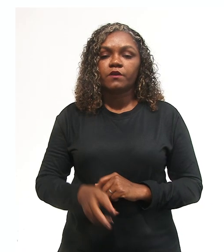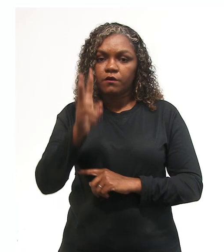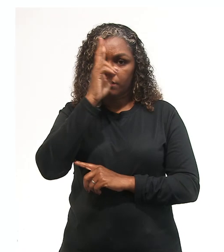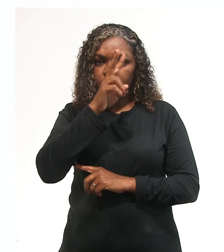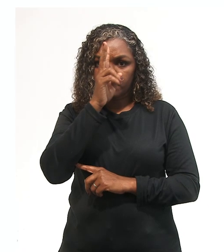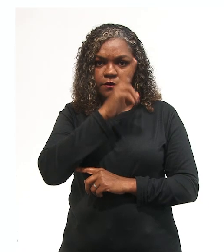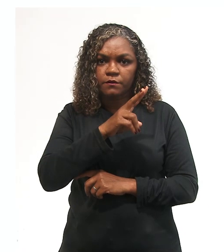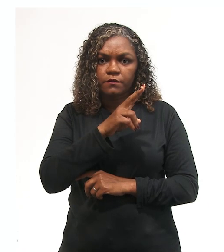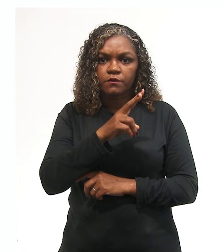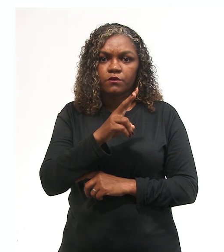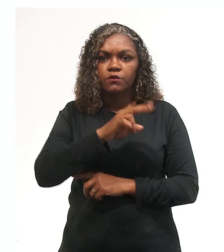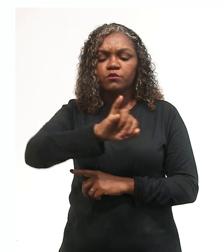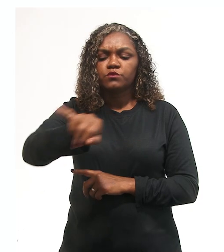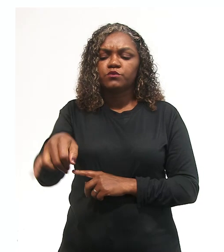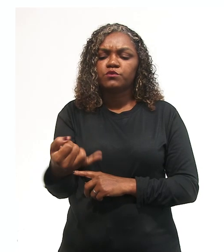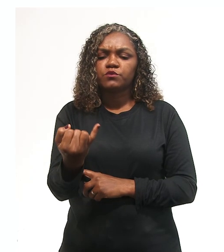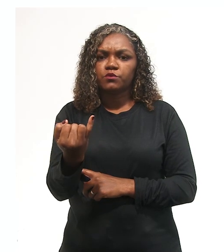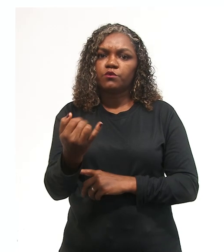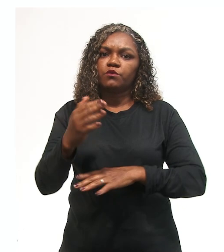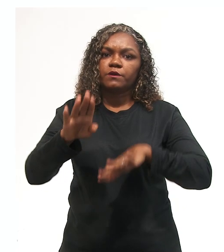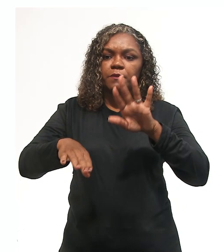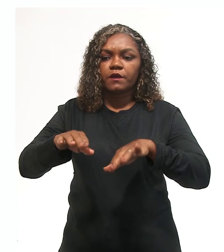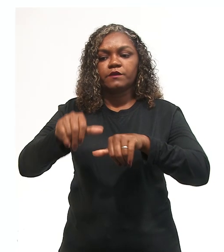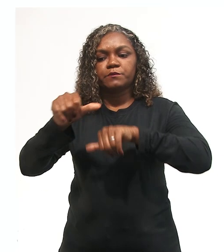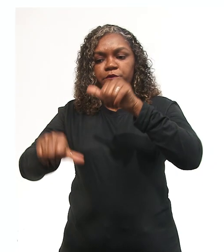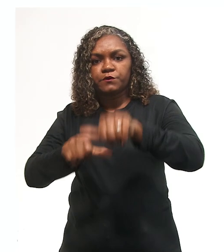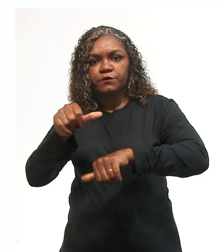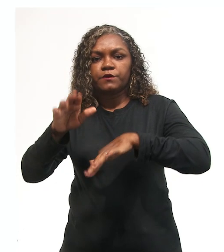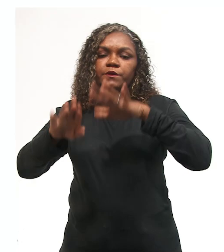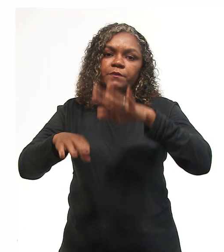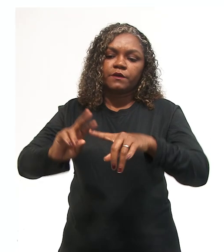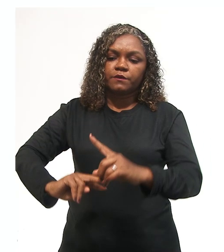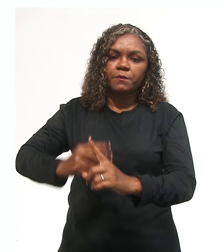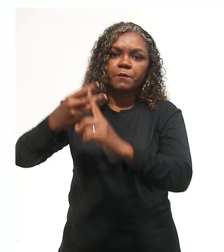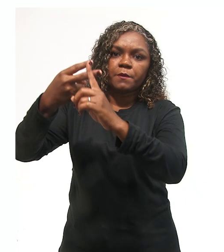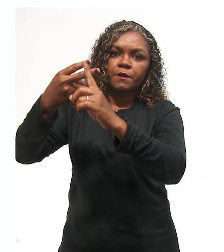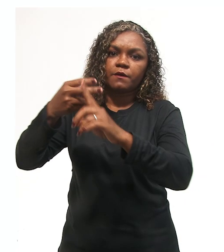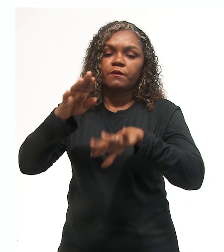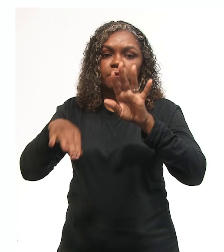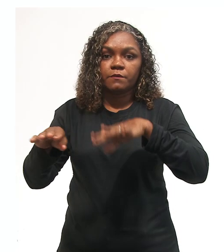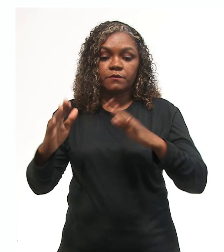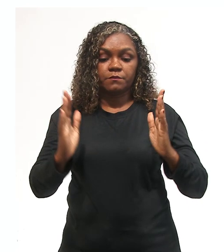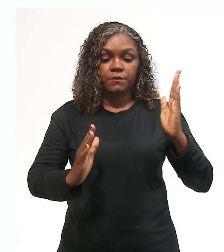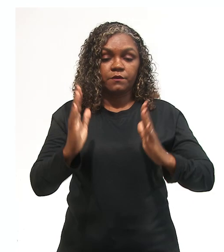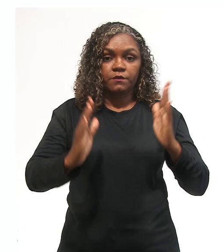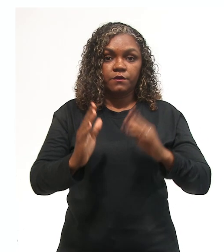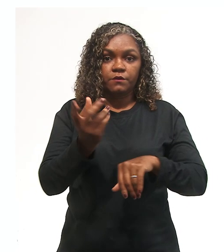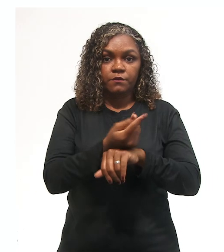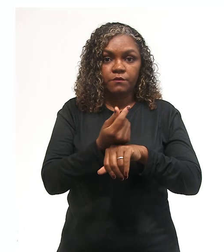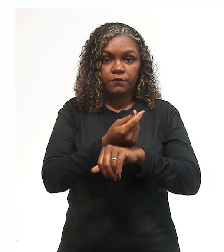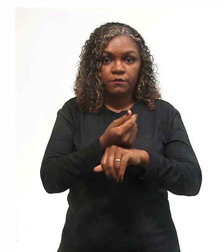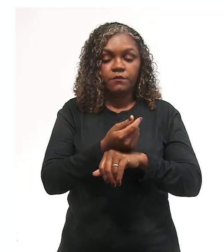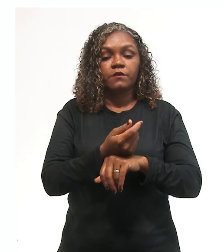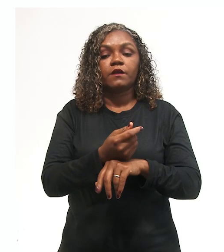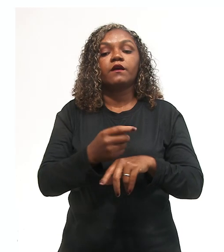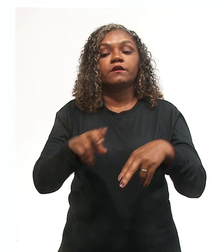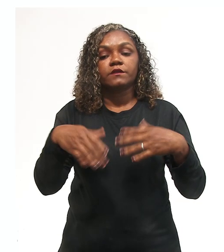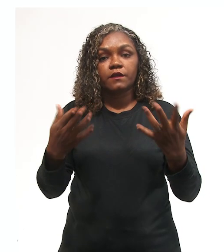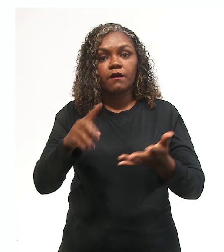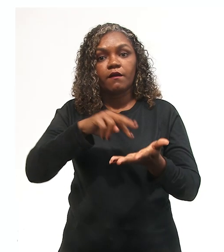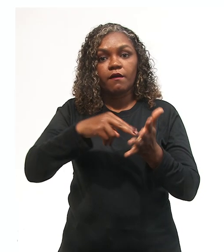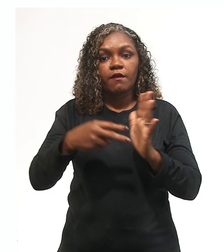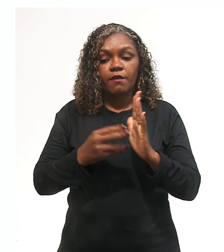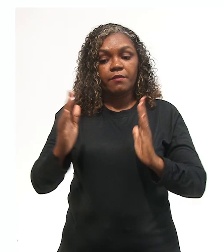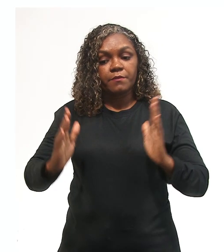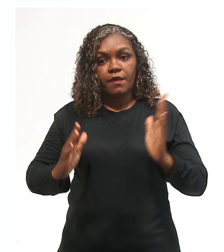juros variam conforme o capital investido e o tempo de operação, a taxa obtida sempre se refere ao prazo